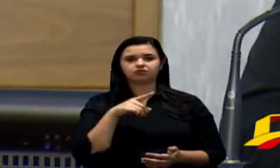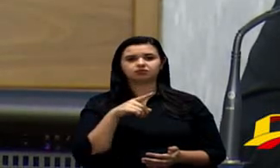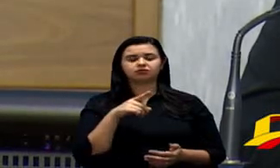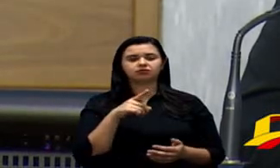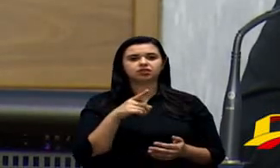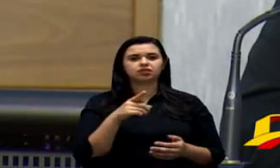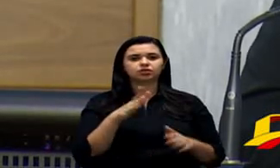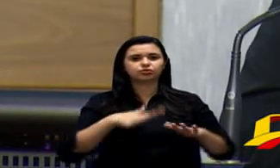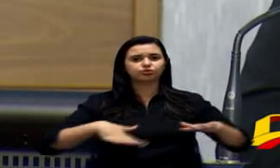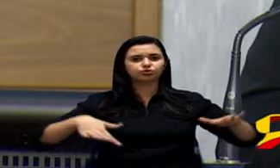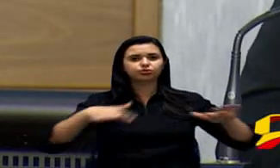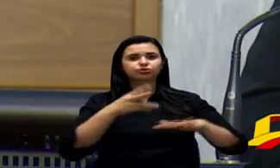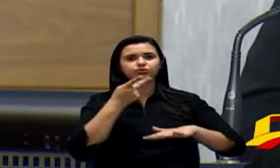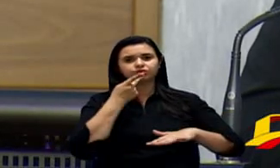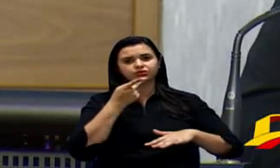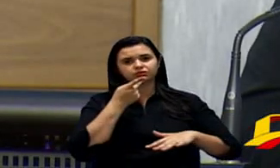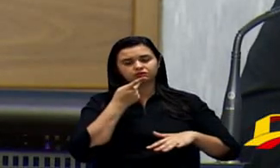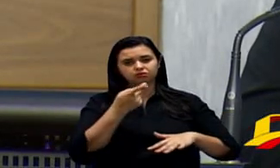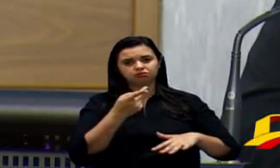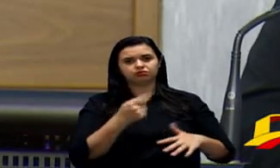todos sem